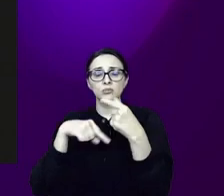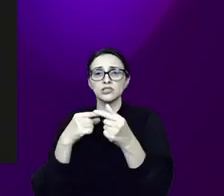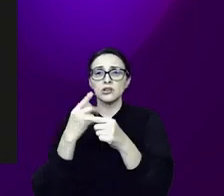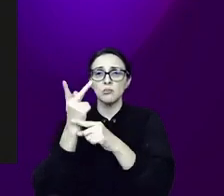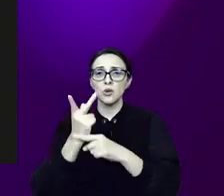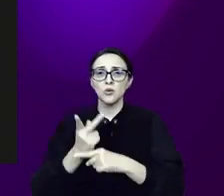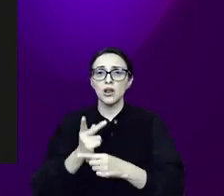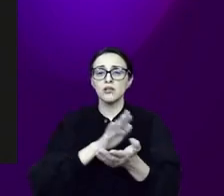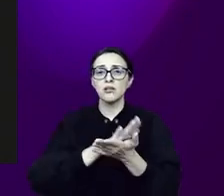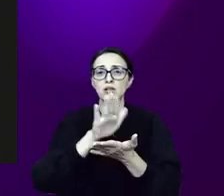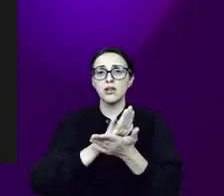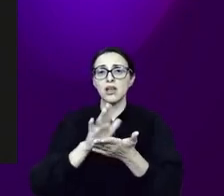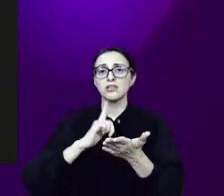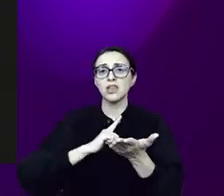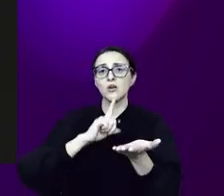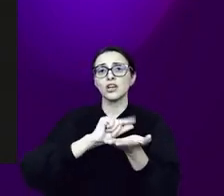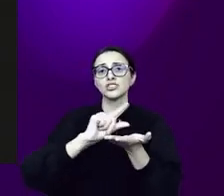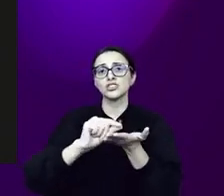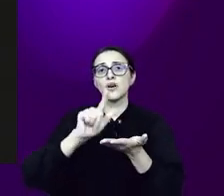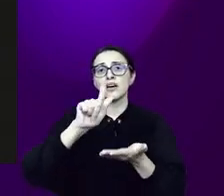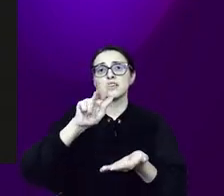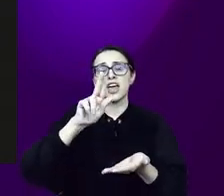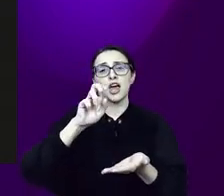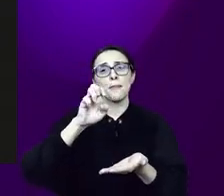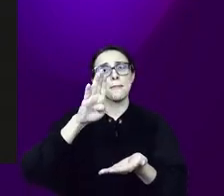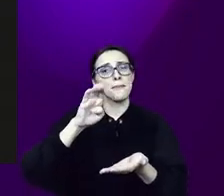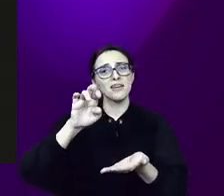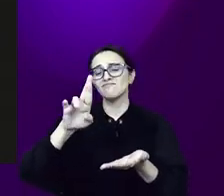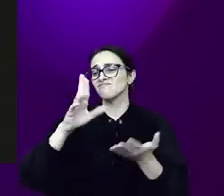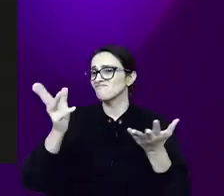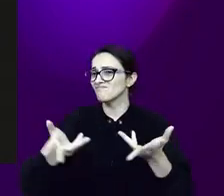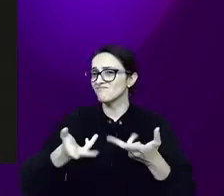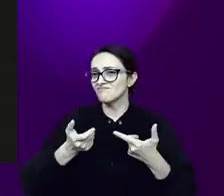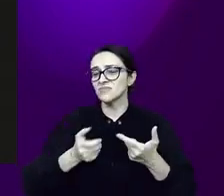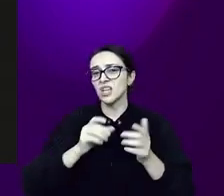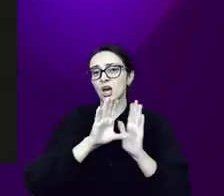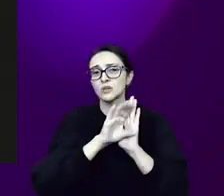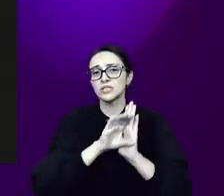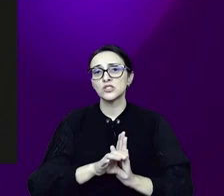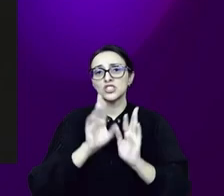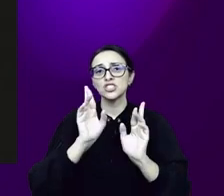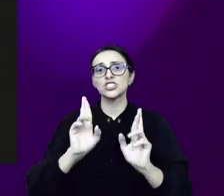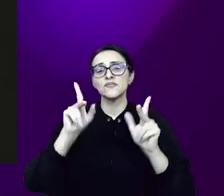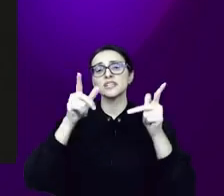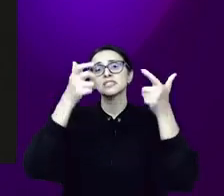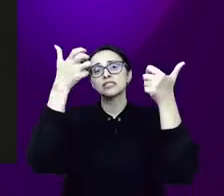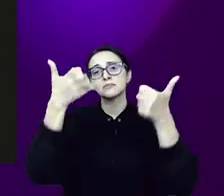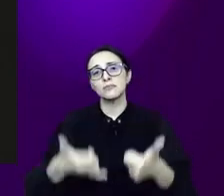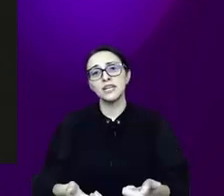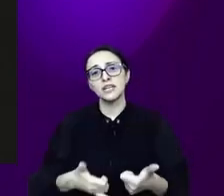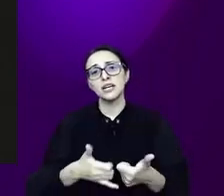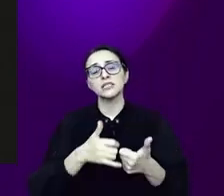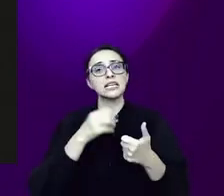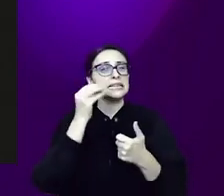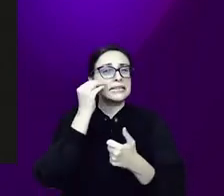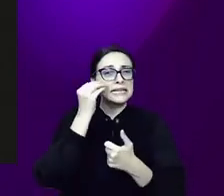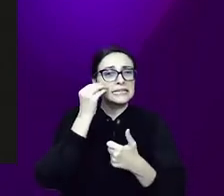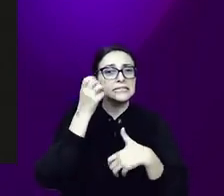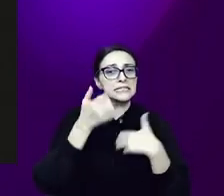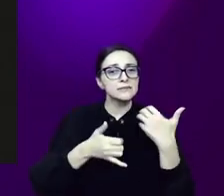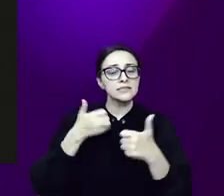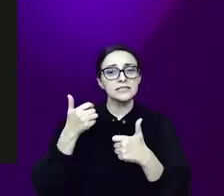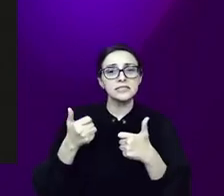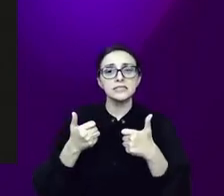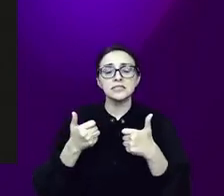na literatura, tem esse artigo do Gerber, é fantástico. É um conceito diferente que explica ou tenta justificar